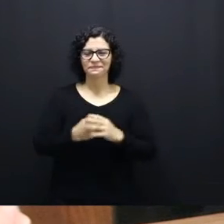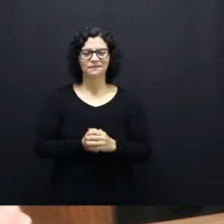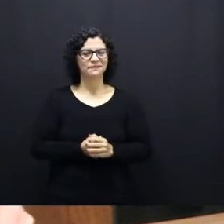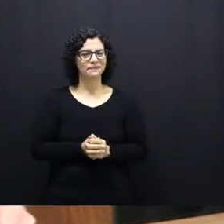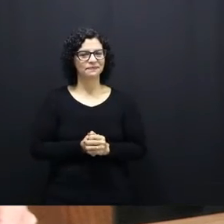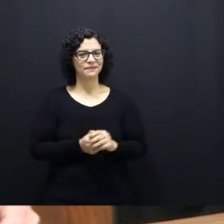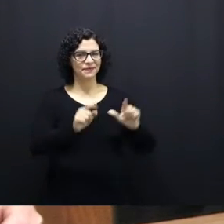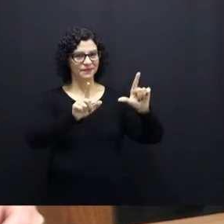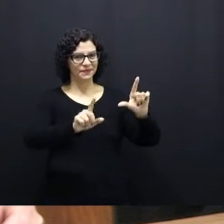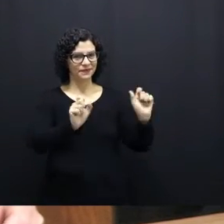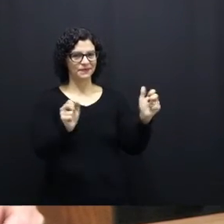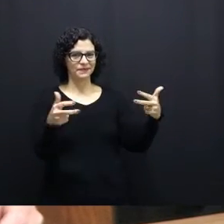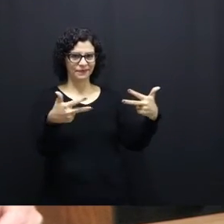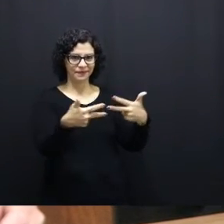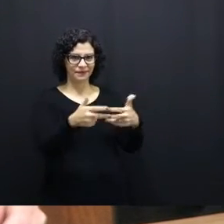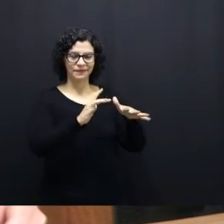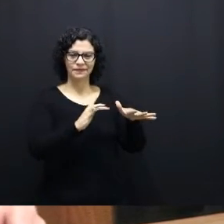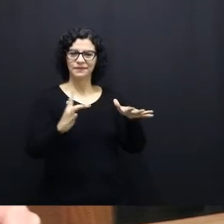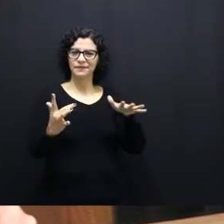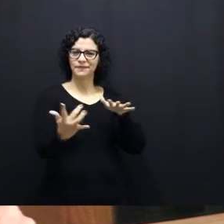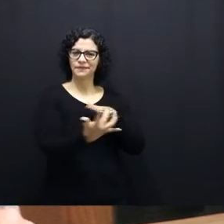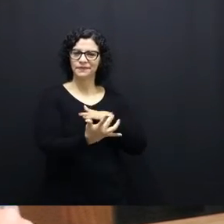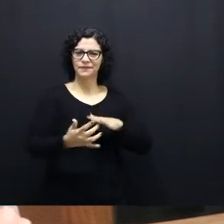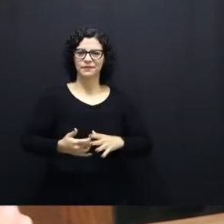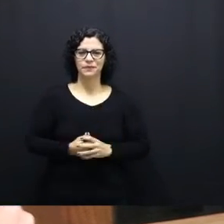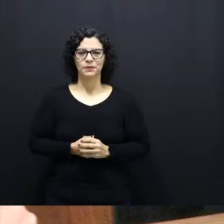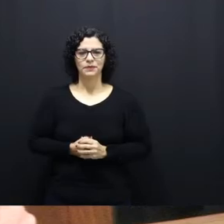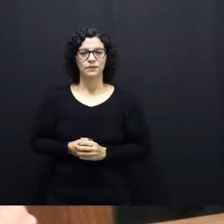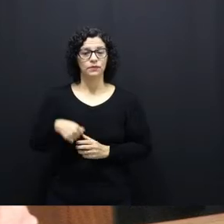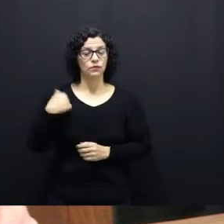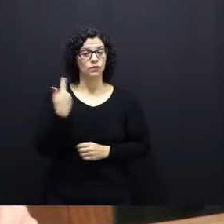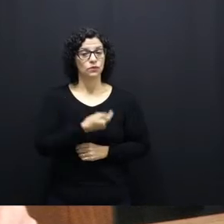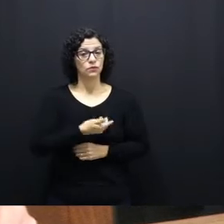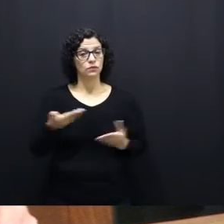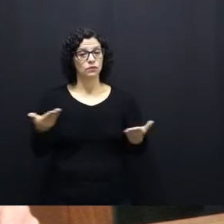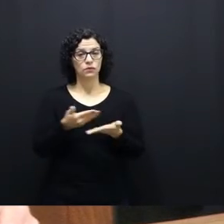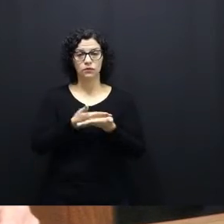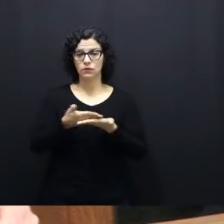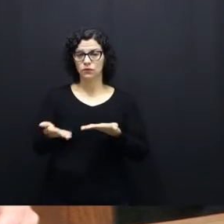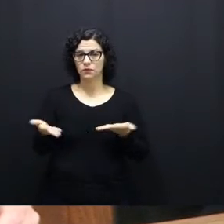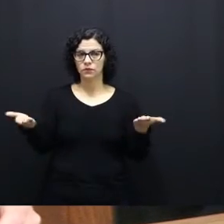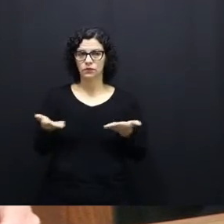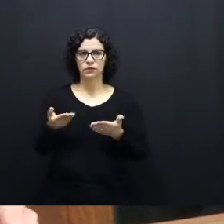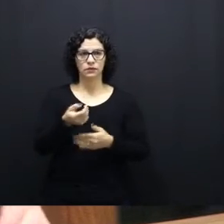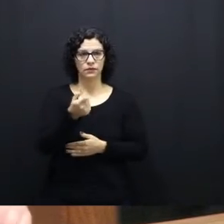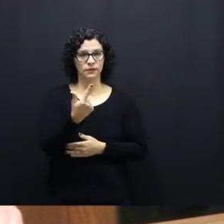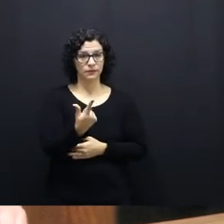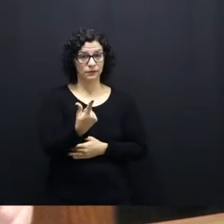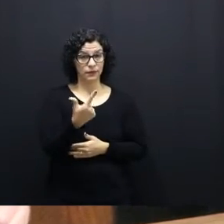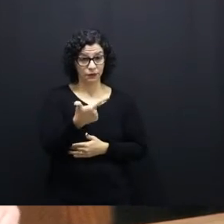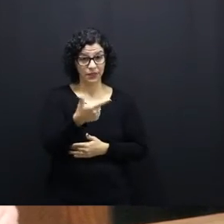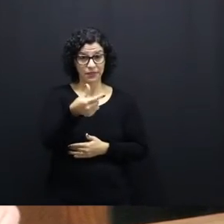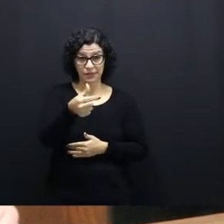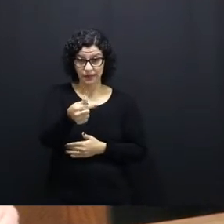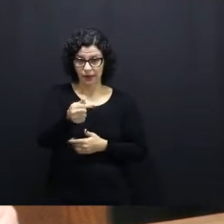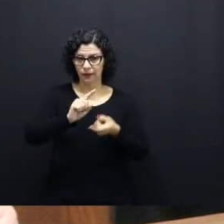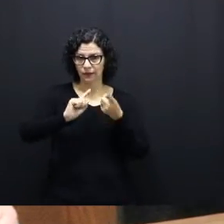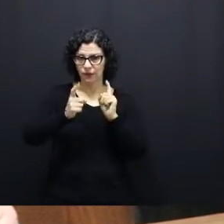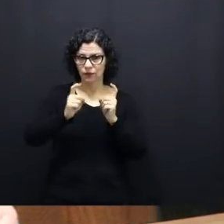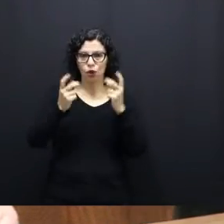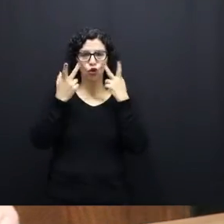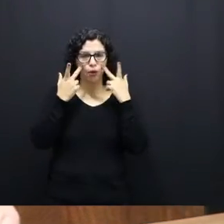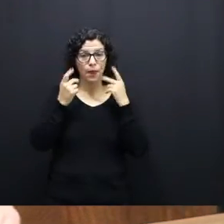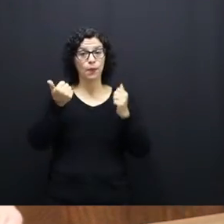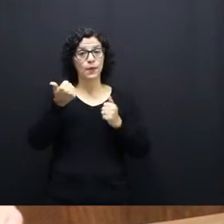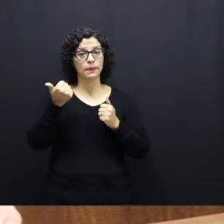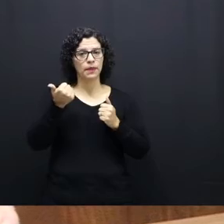através da TV Câmara e pelas redes sociais Estamos dando início neste momento a 27ª sessão ordinária do